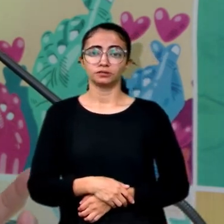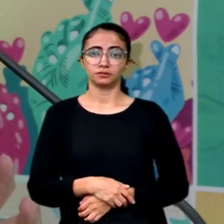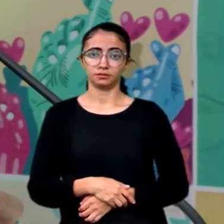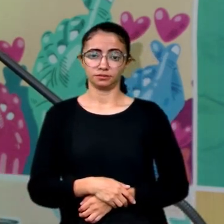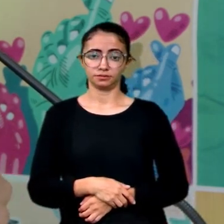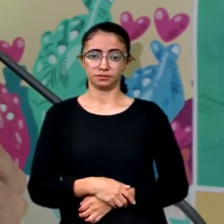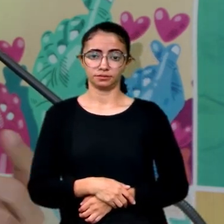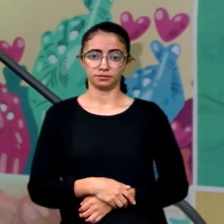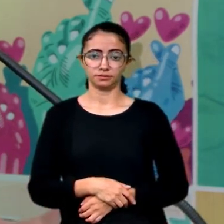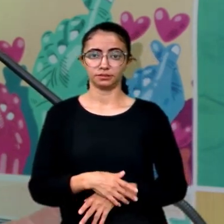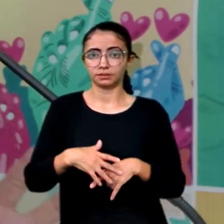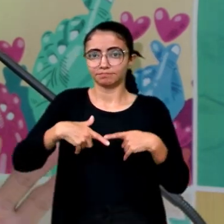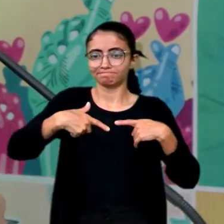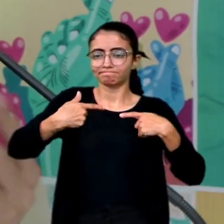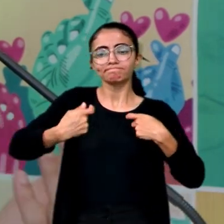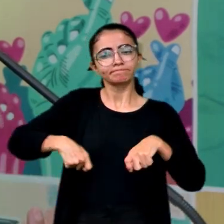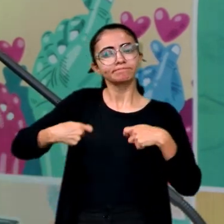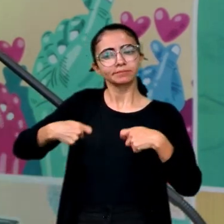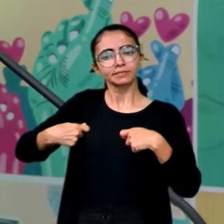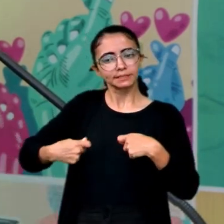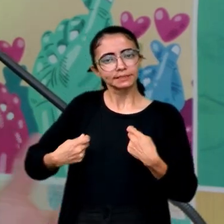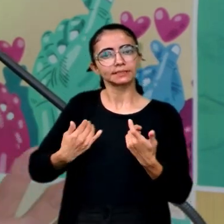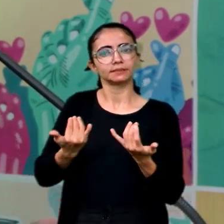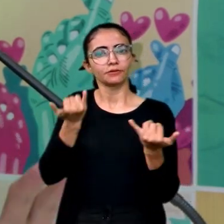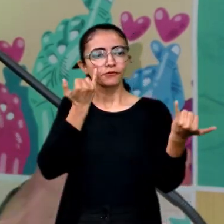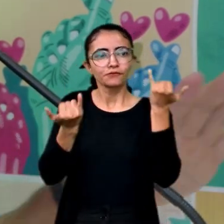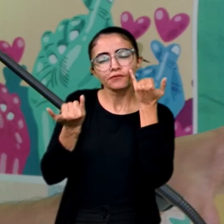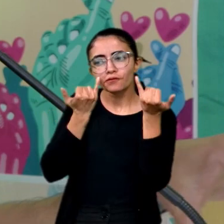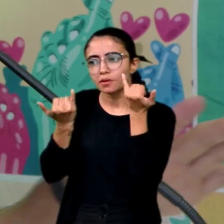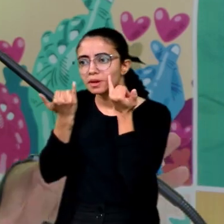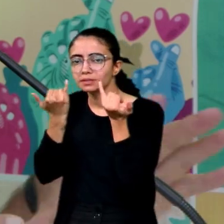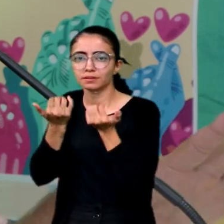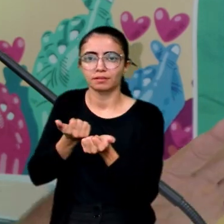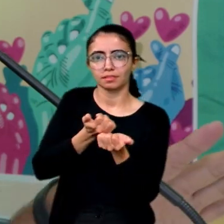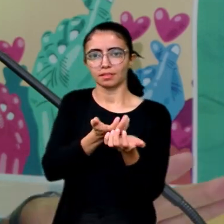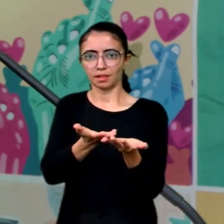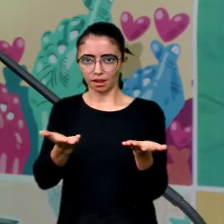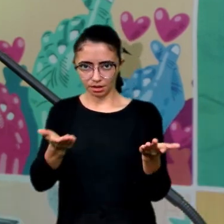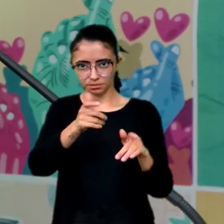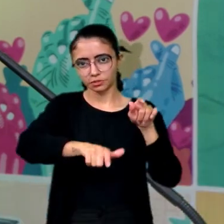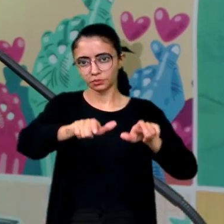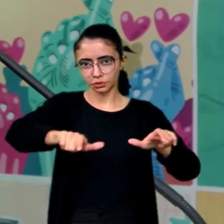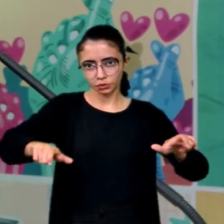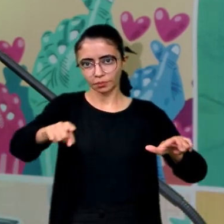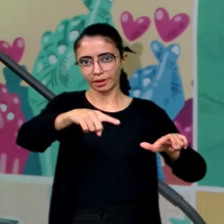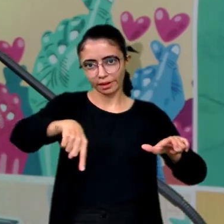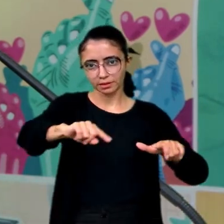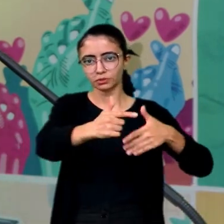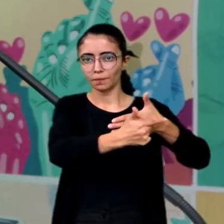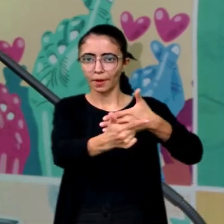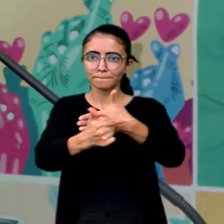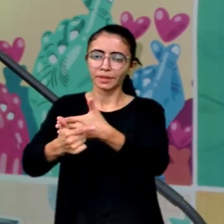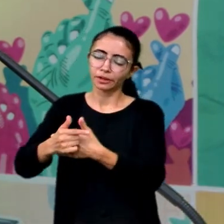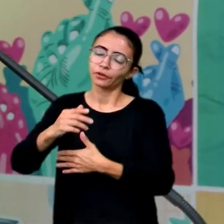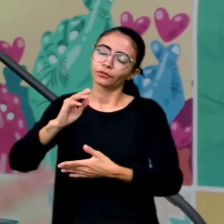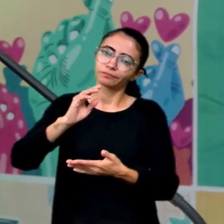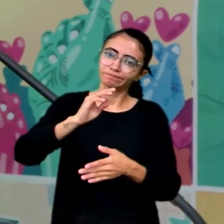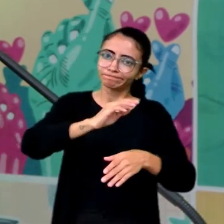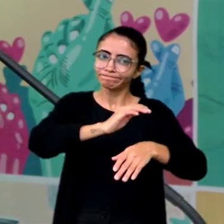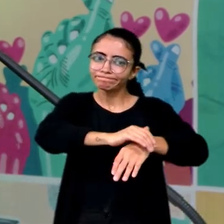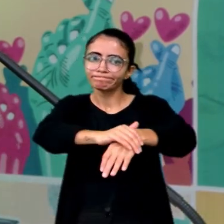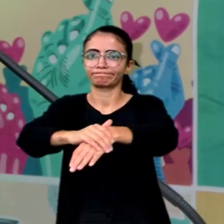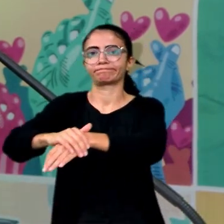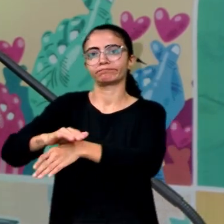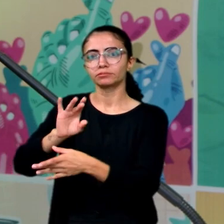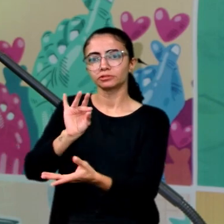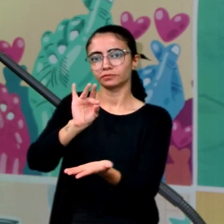da necessidade dessa informação para as pessoas poderem, cada um, cumprir o seu papel. É a forma que eu vejo, assim, de uma